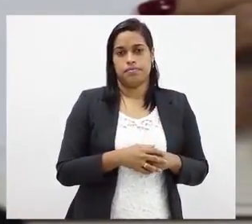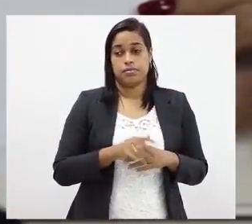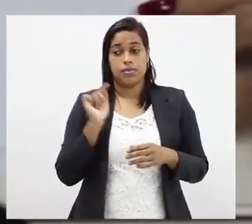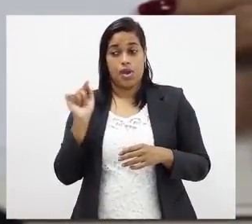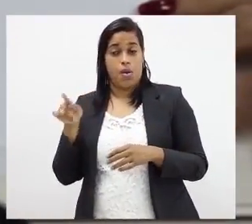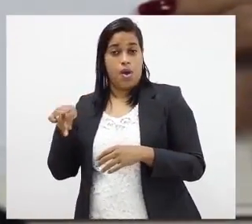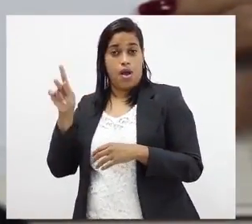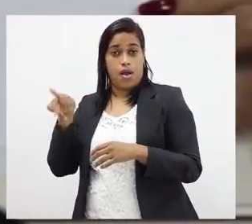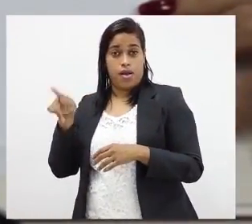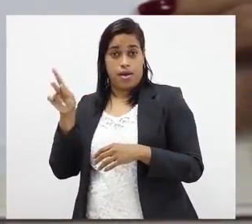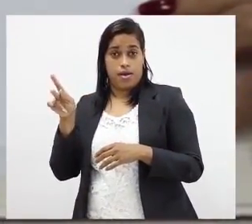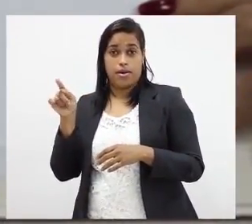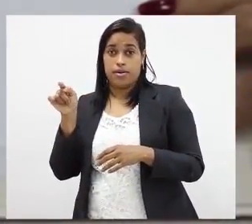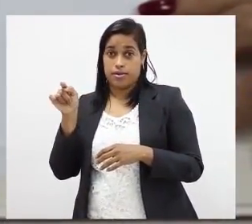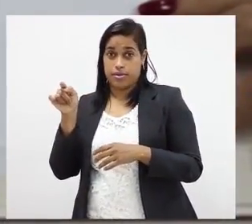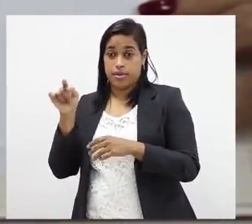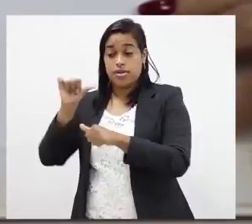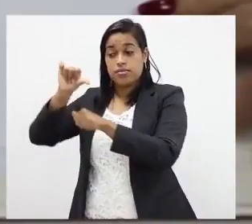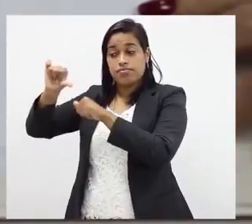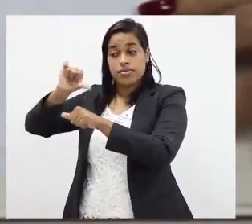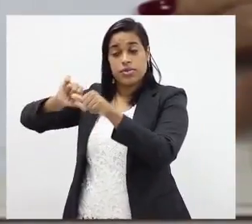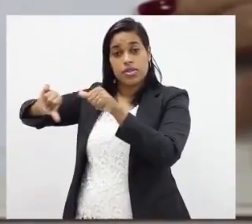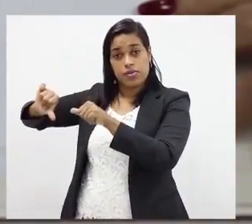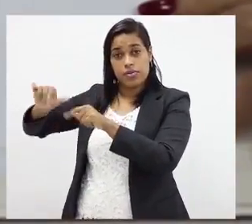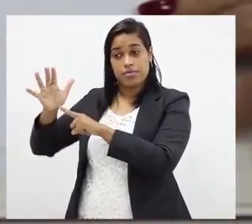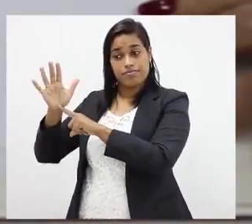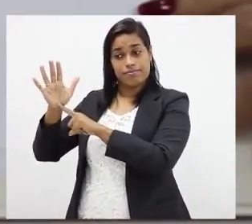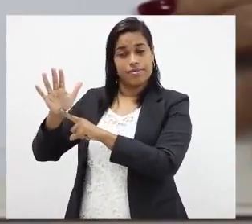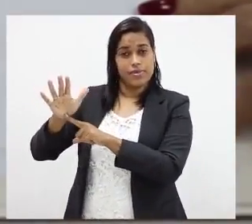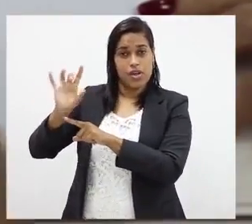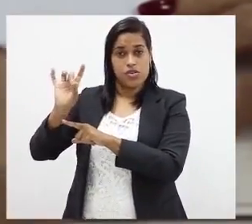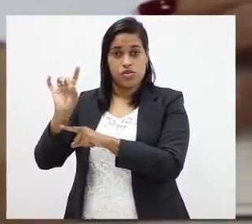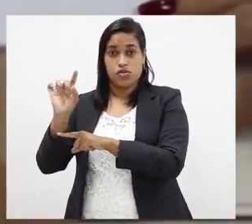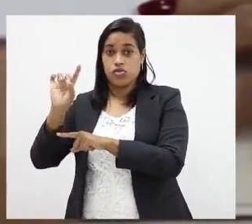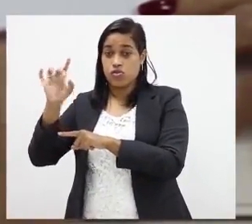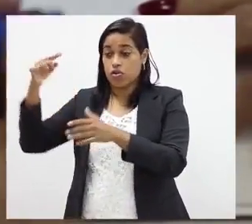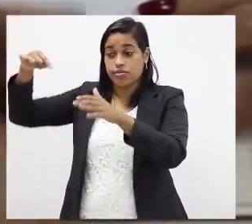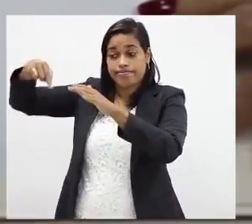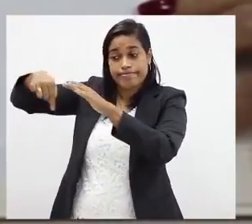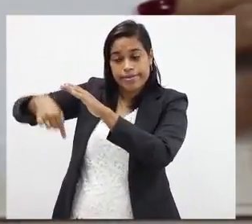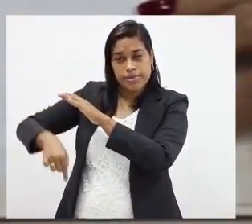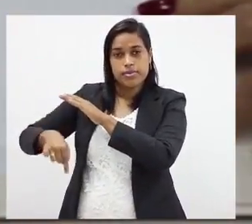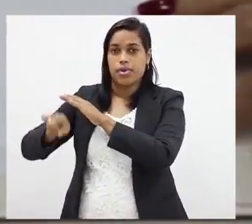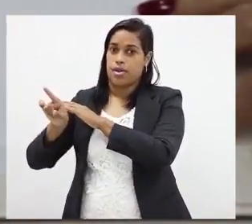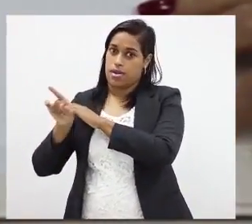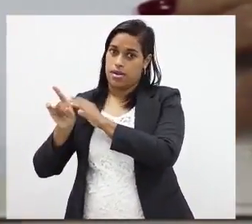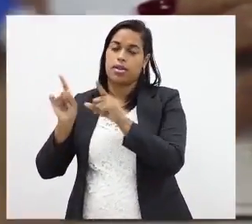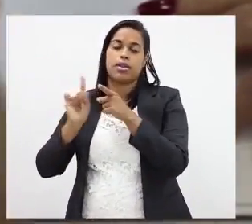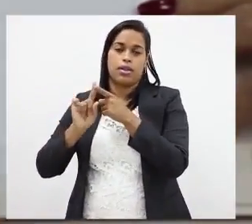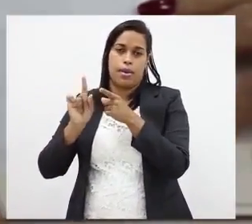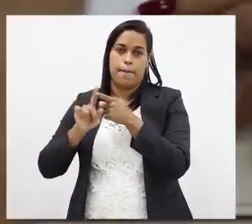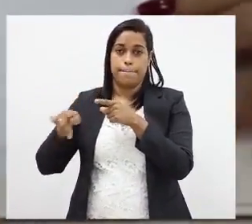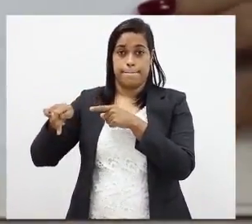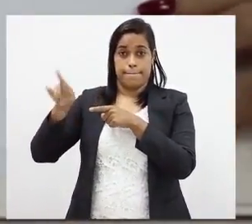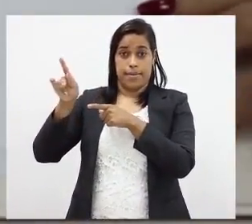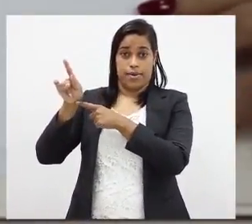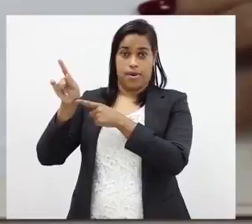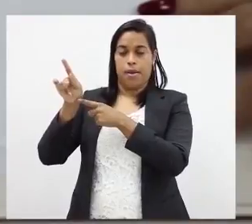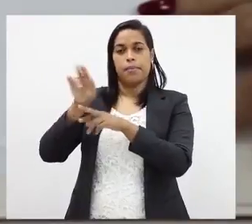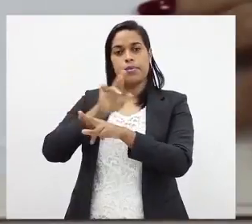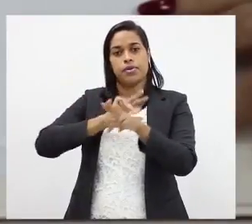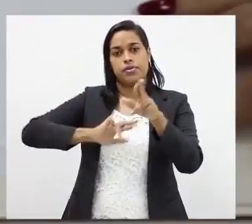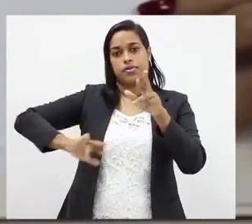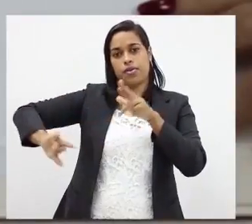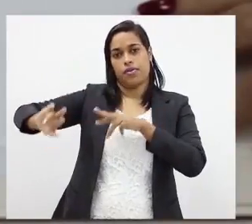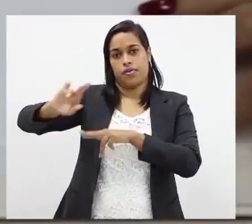E o meu K, que é o fator de deformação que incide apenas sobre a profundidade, ele também pode variar. Na